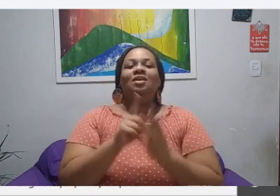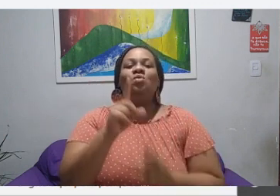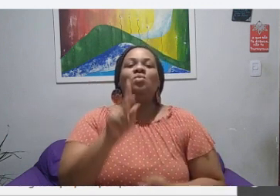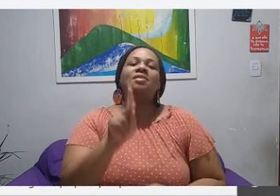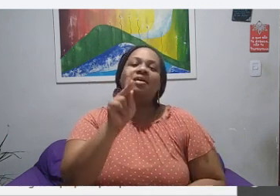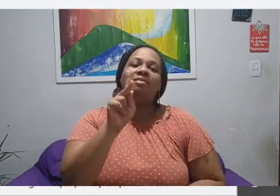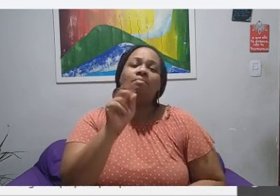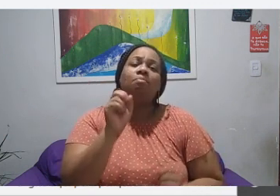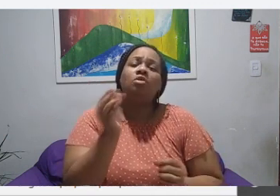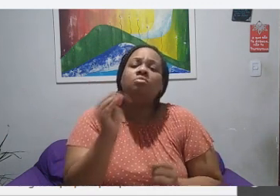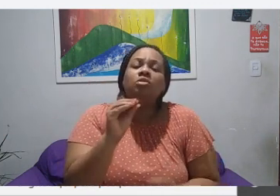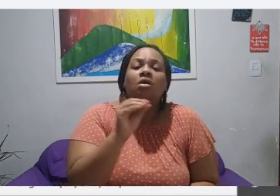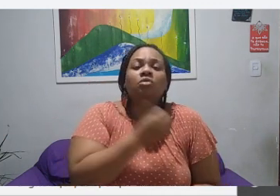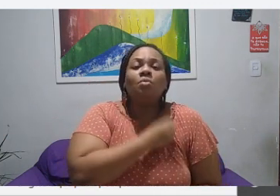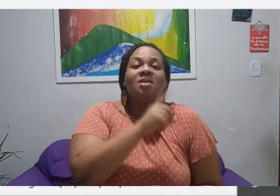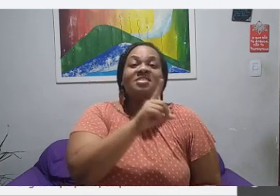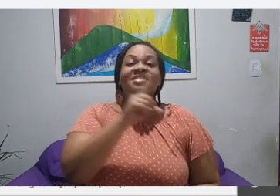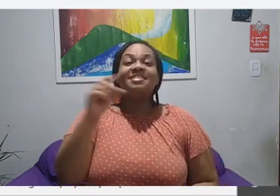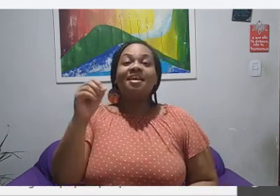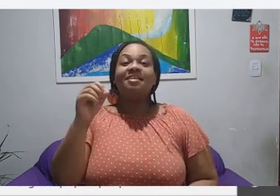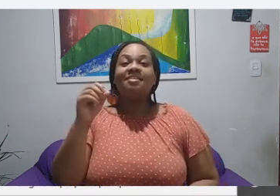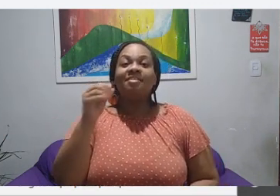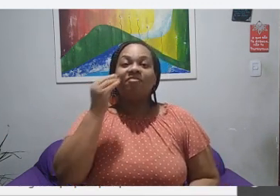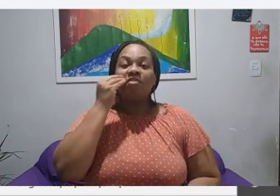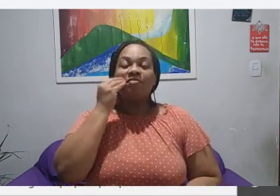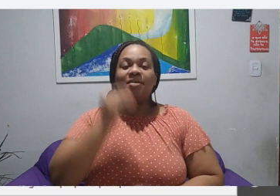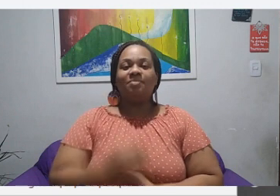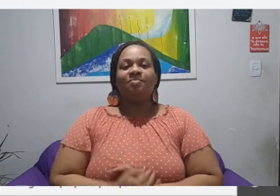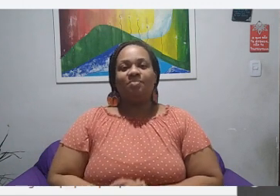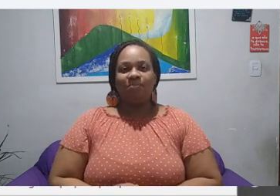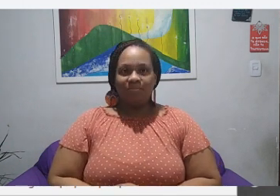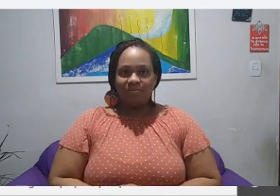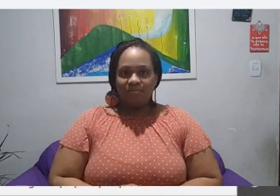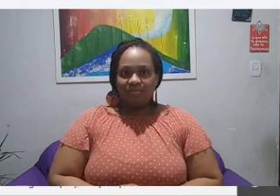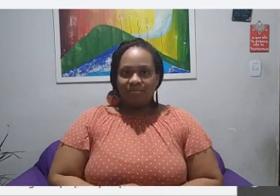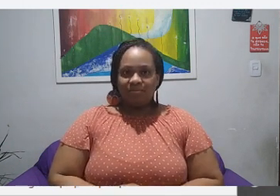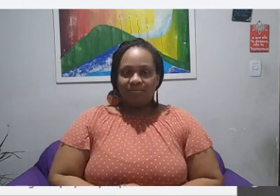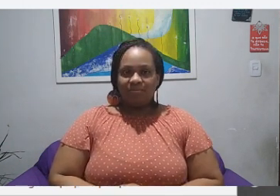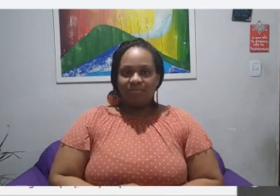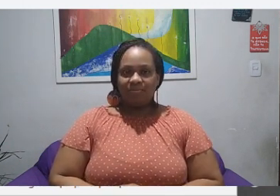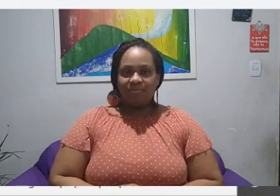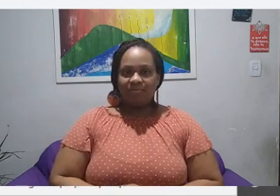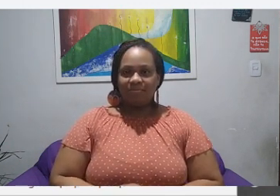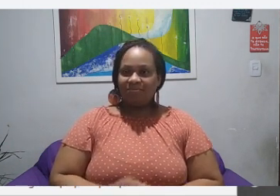1K ohm. Se eu colocar aqui 100 ohms, vamos colocar aqui o ohm,